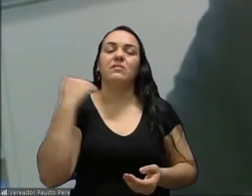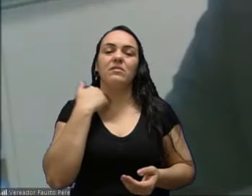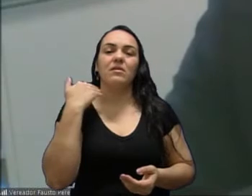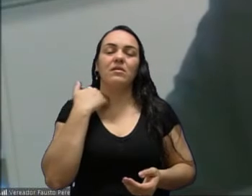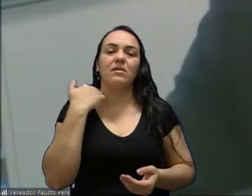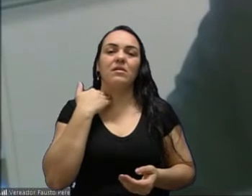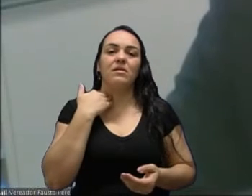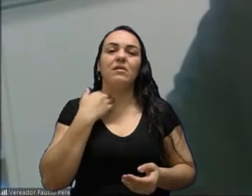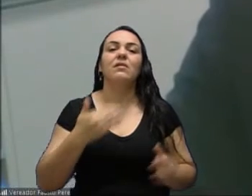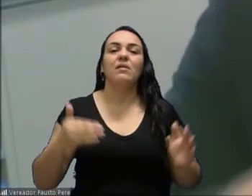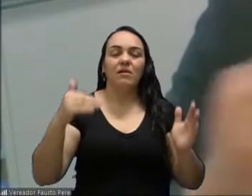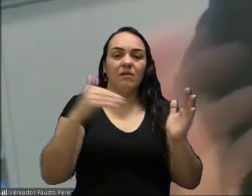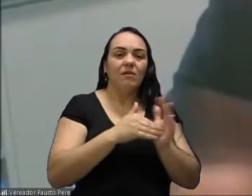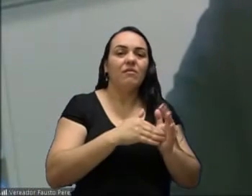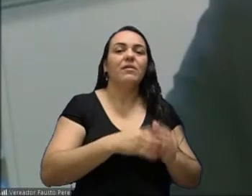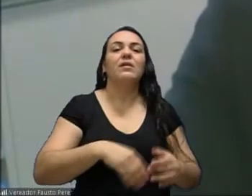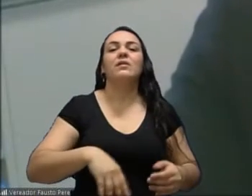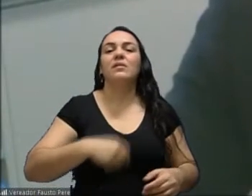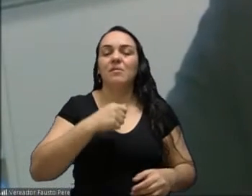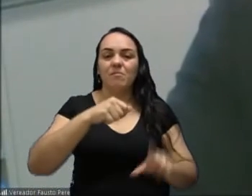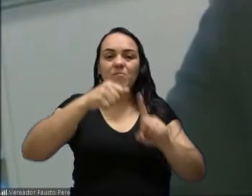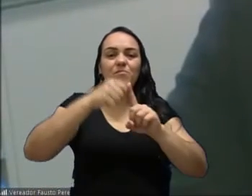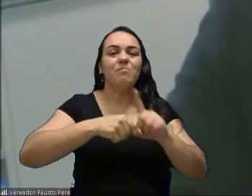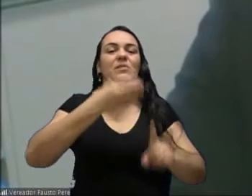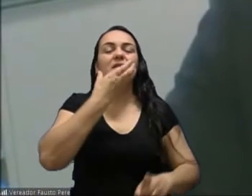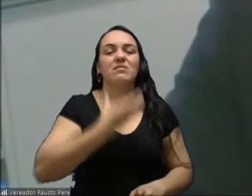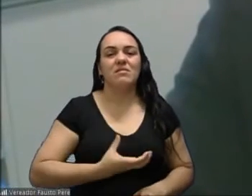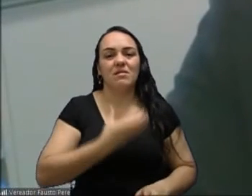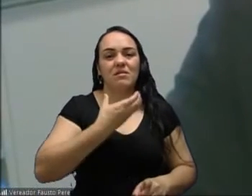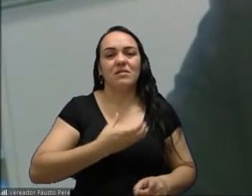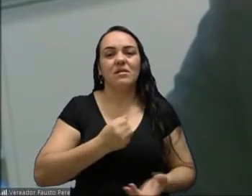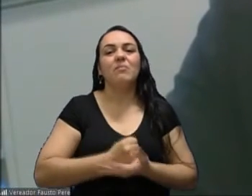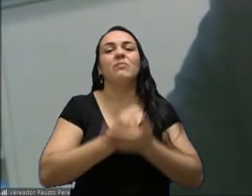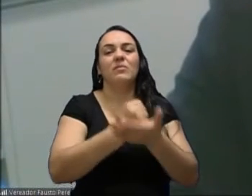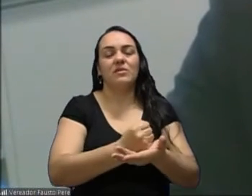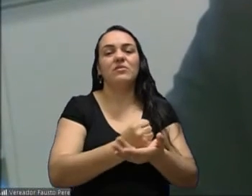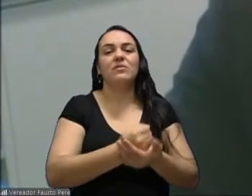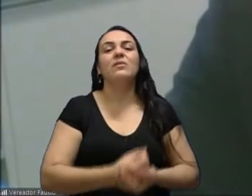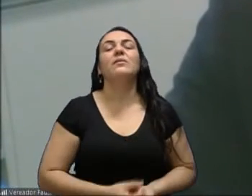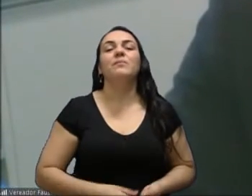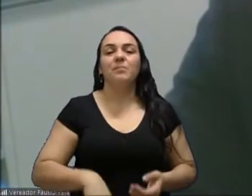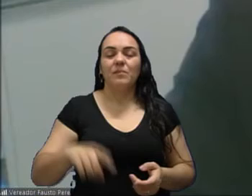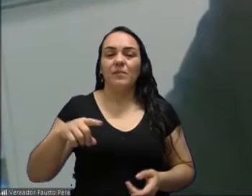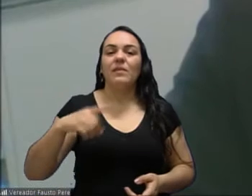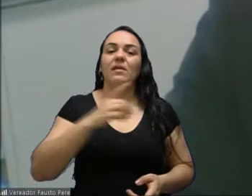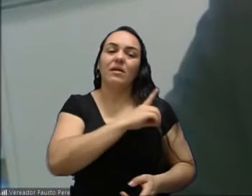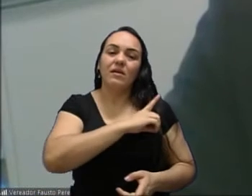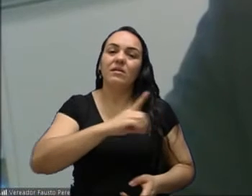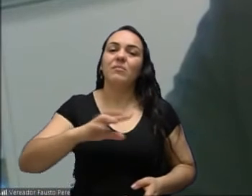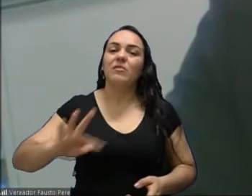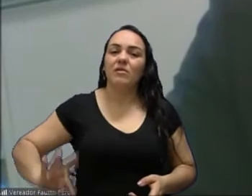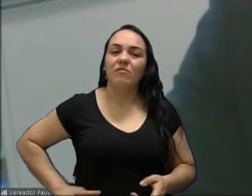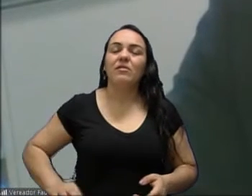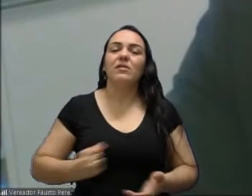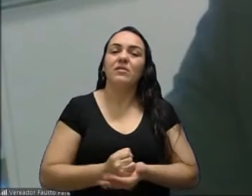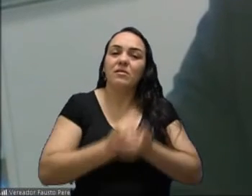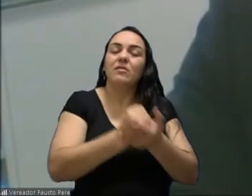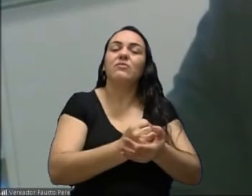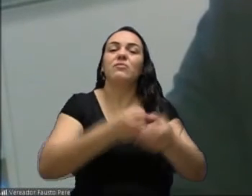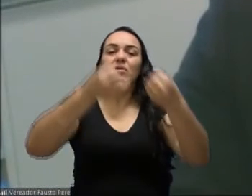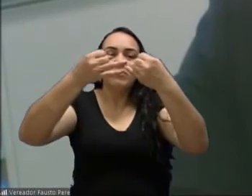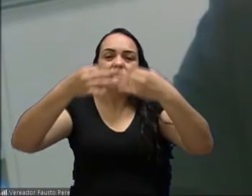ficar até o mês de dezembro vai continuar o auxílio e ainda esse deputado André Janones vem dando muita orientação muita